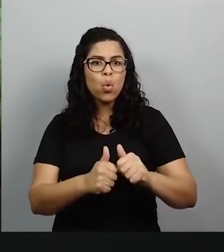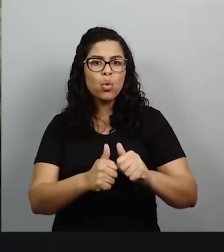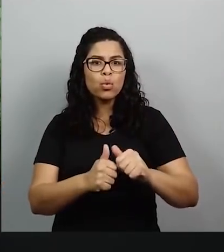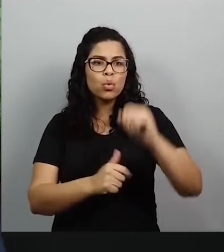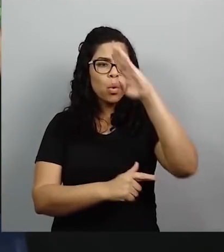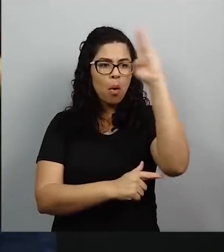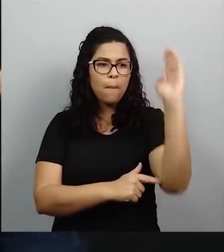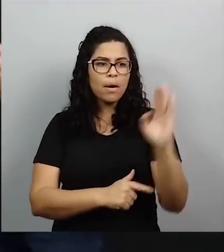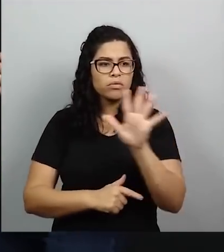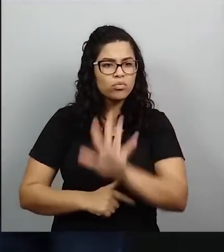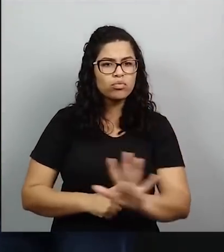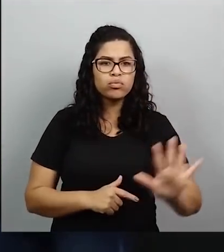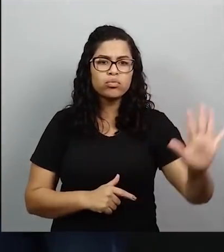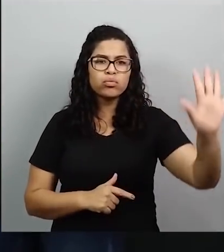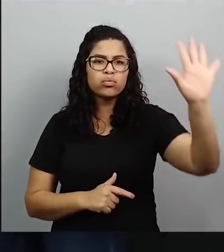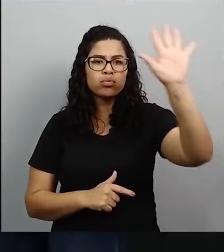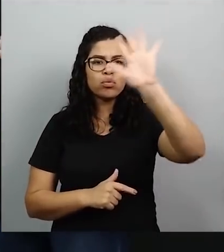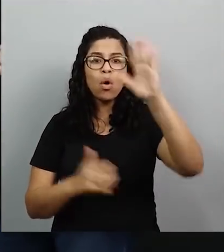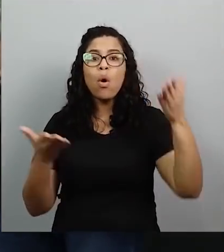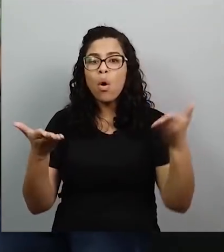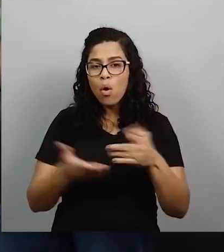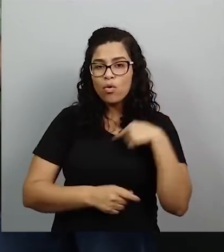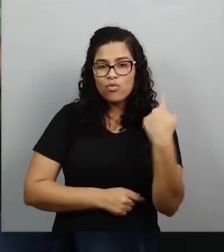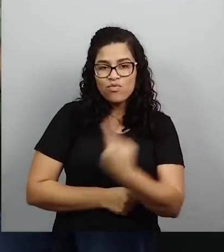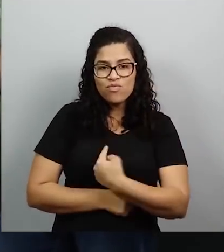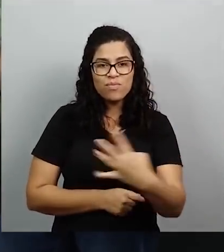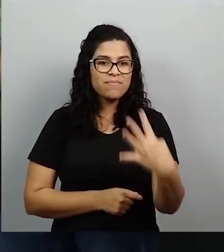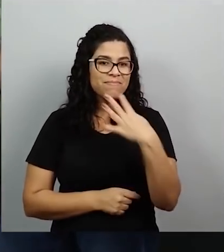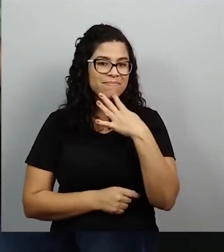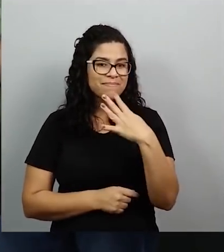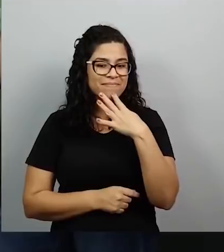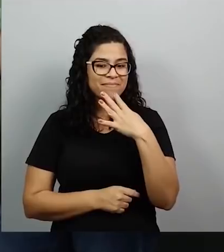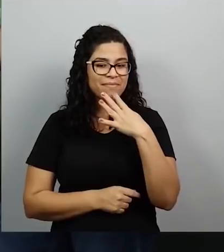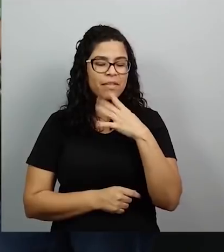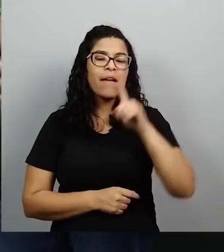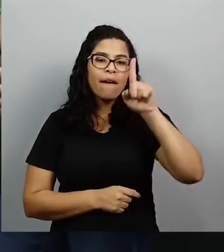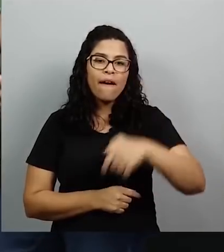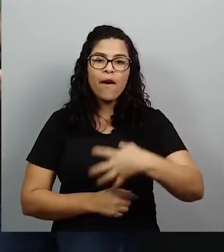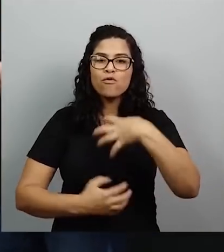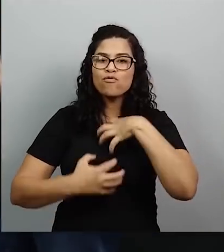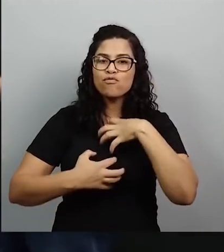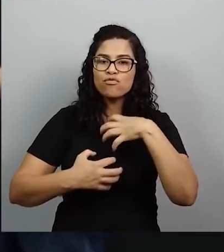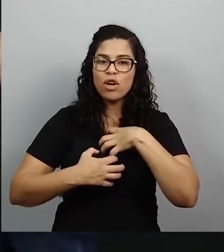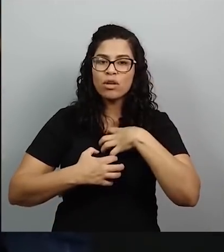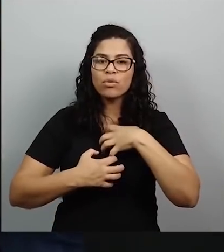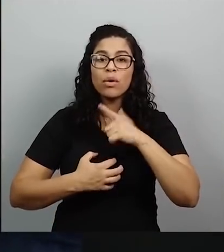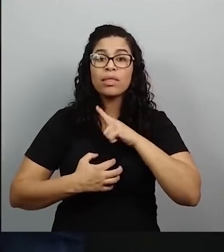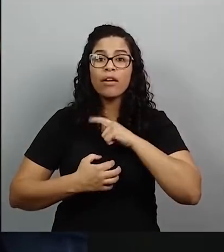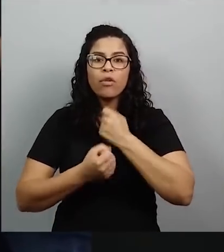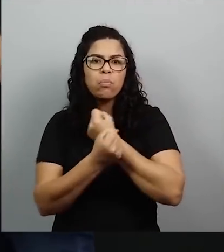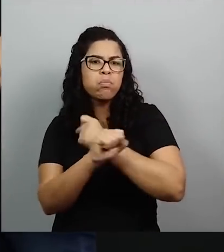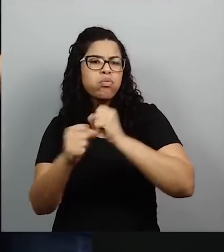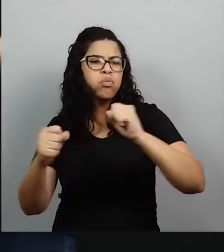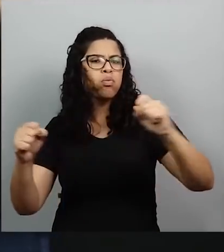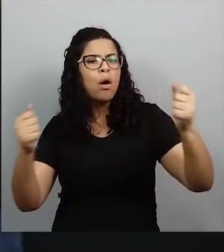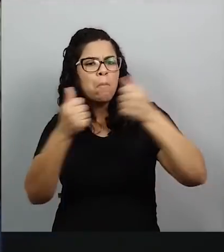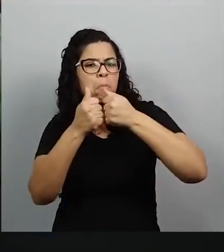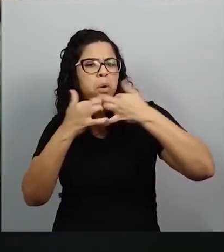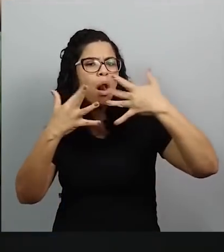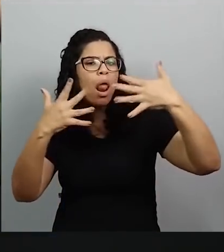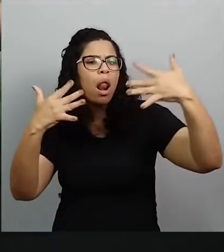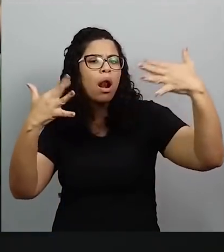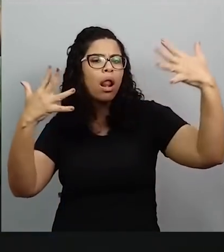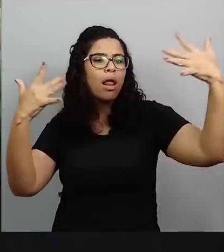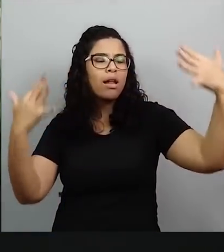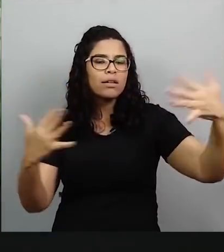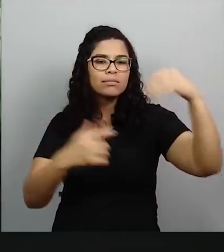o território brasileiro, tal qual nós conhecemos hoje. E essa é a forma com que houve a expansão. Percebam